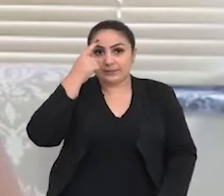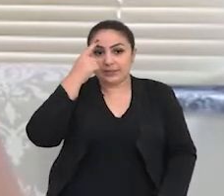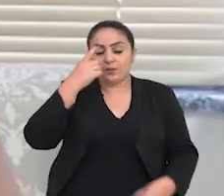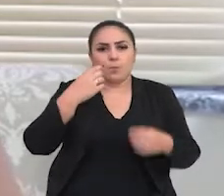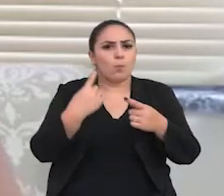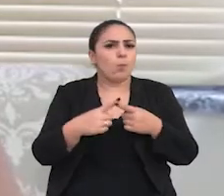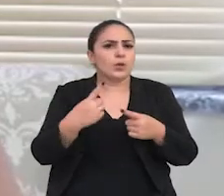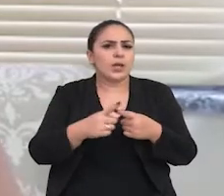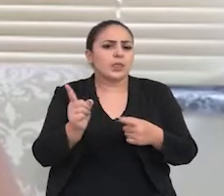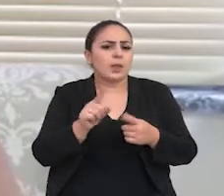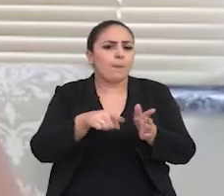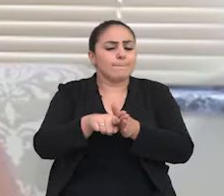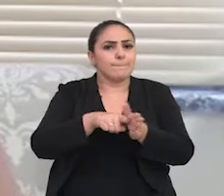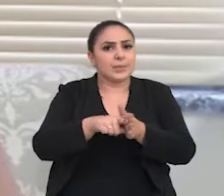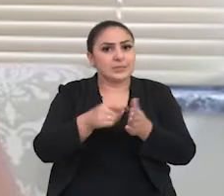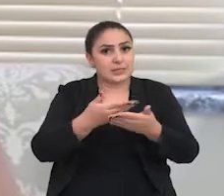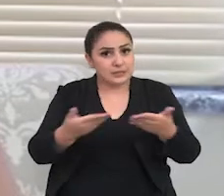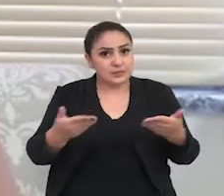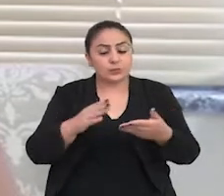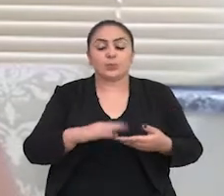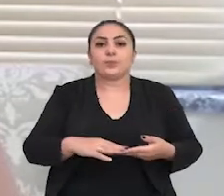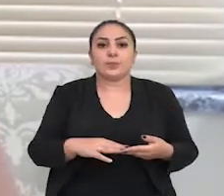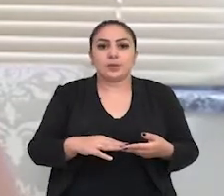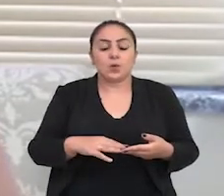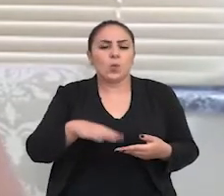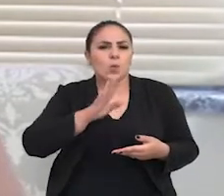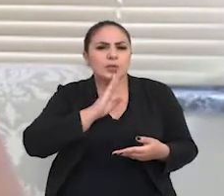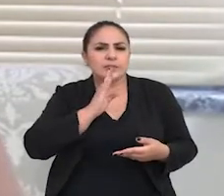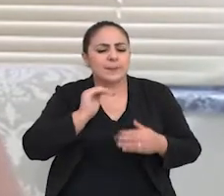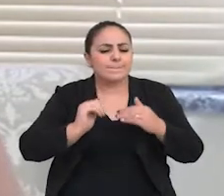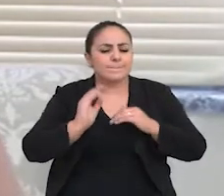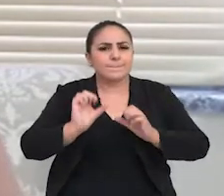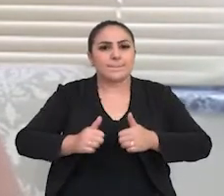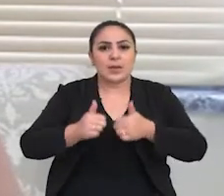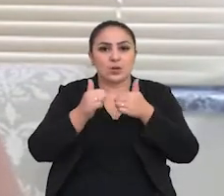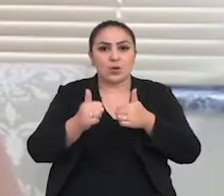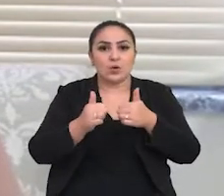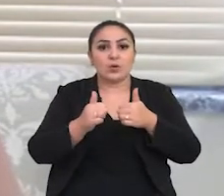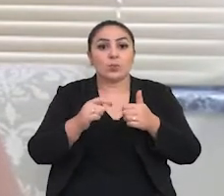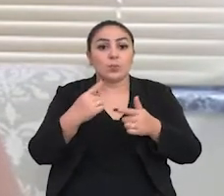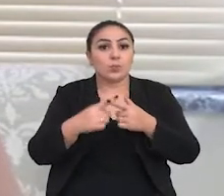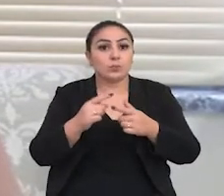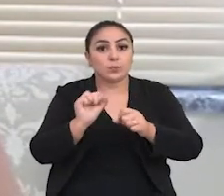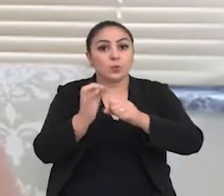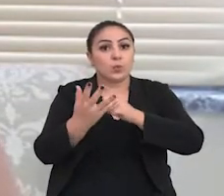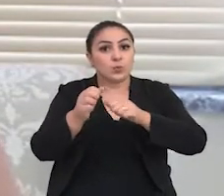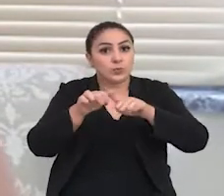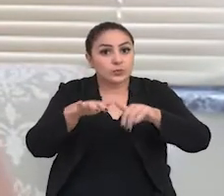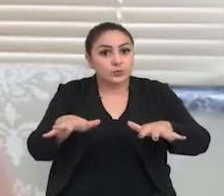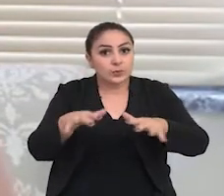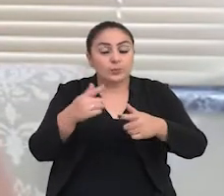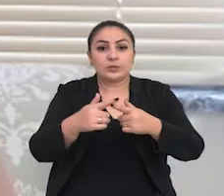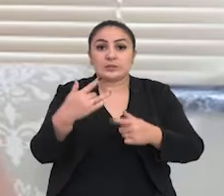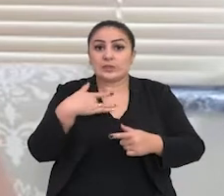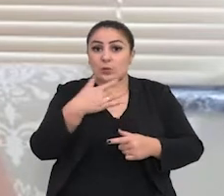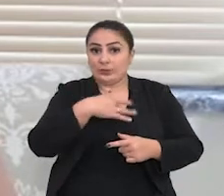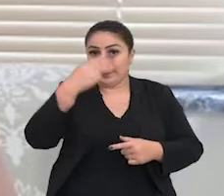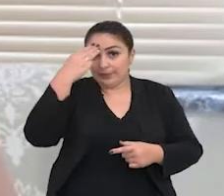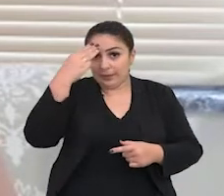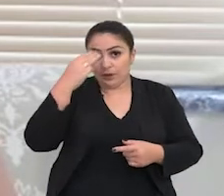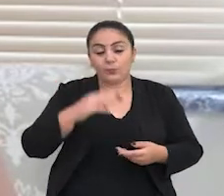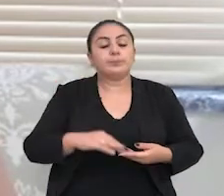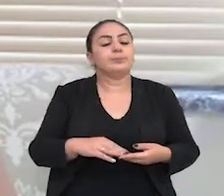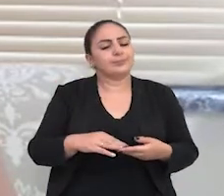alunos pensassem, de fato, por que não pesquisar isso? Né, conhecermos melhor, de fato, os efeitos da pandemia